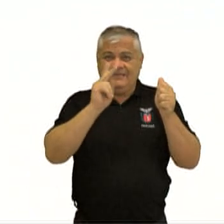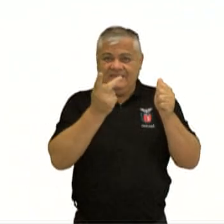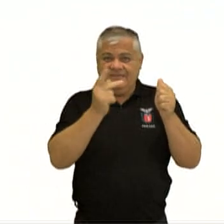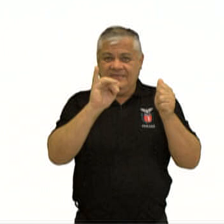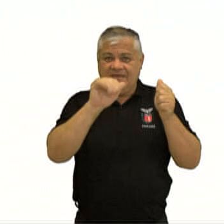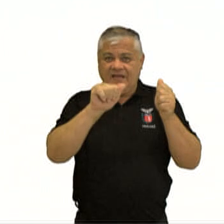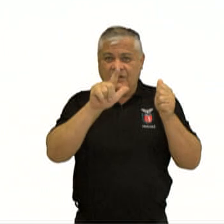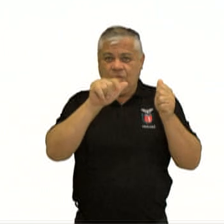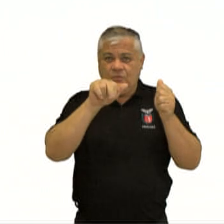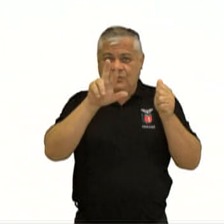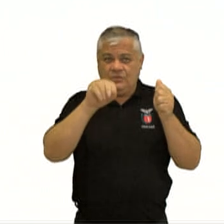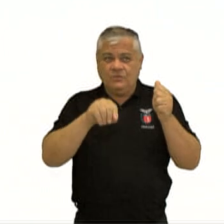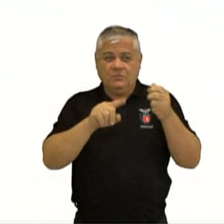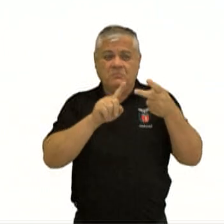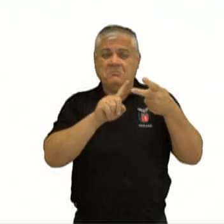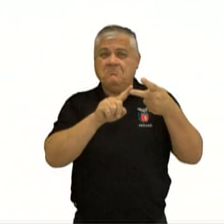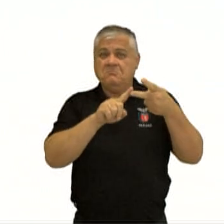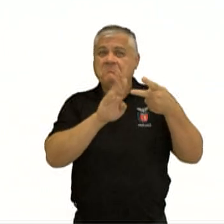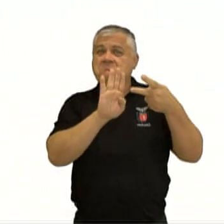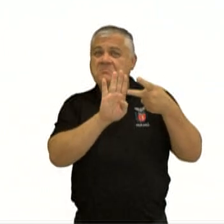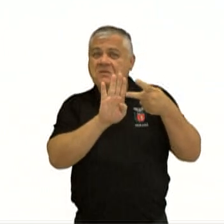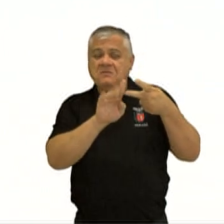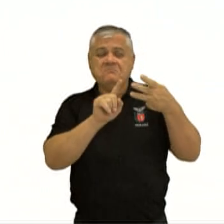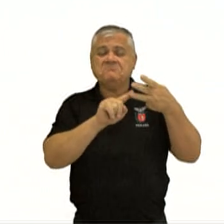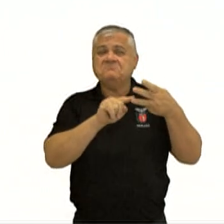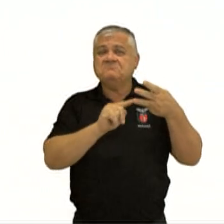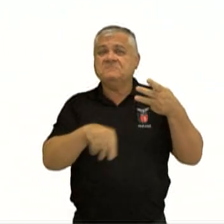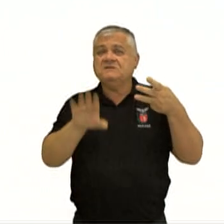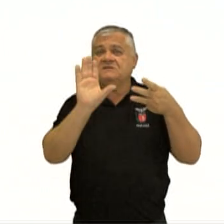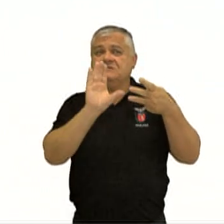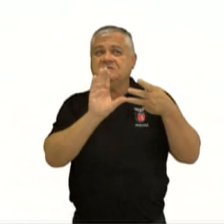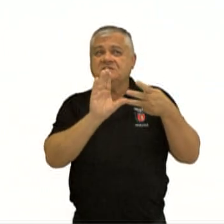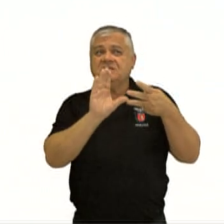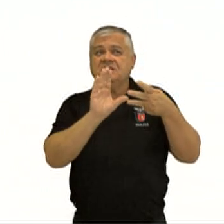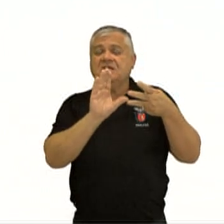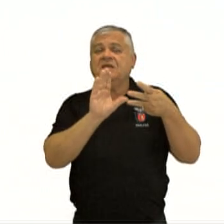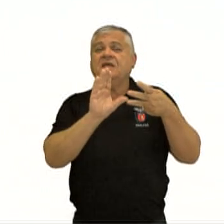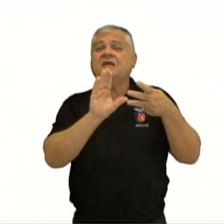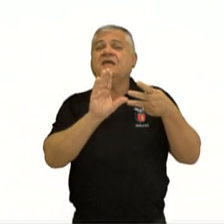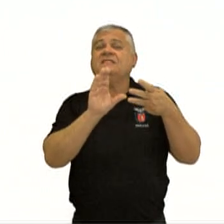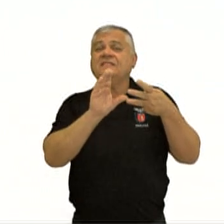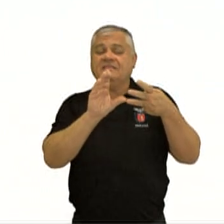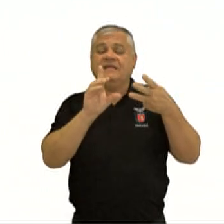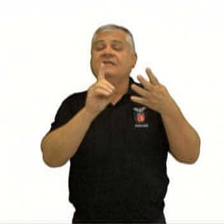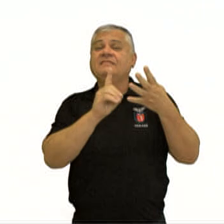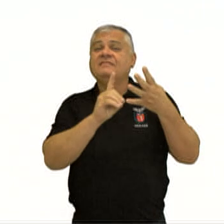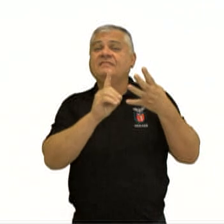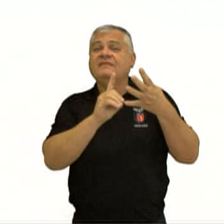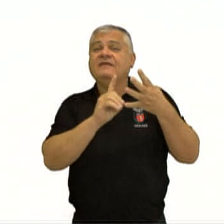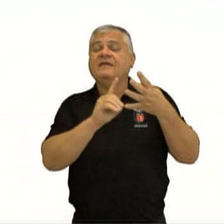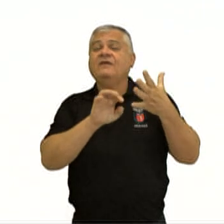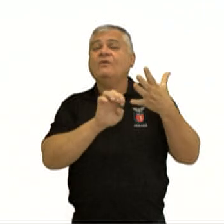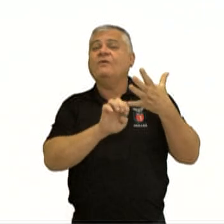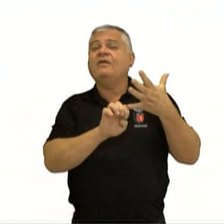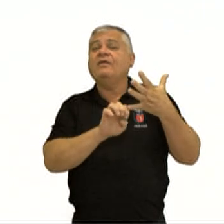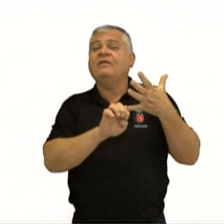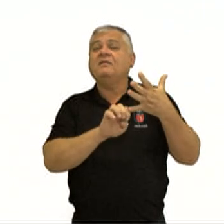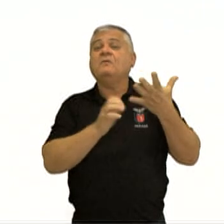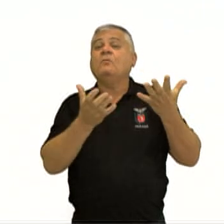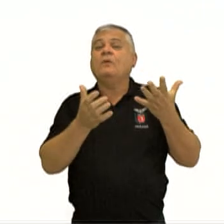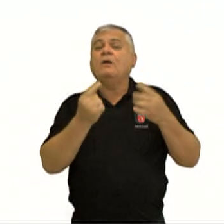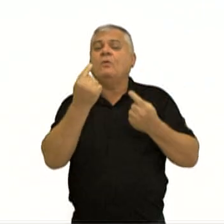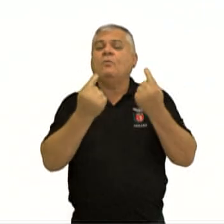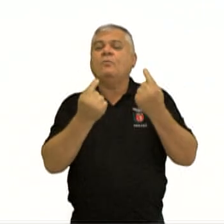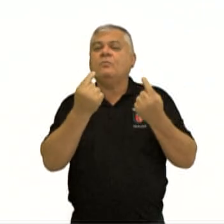o amido, letra C, a quitina, letra D, a lactose, ou letra E, a celulose.